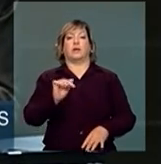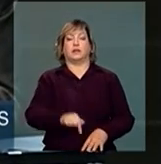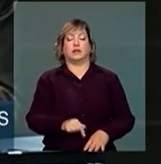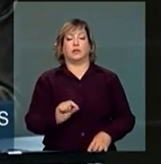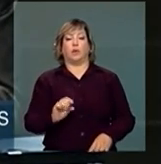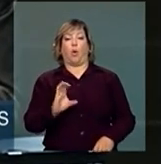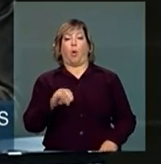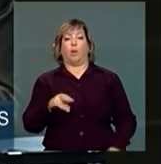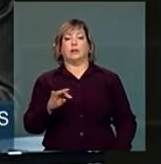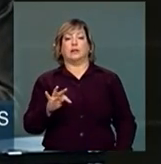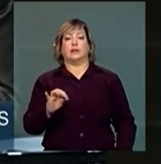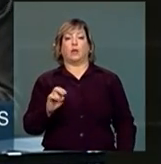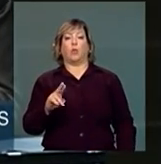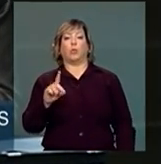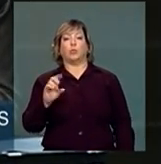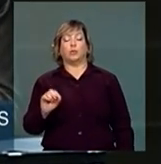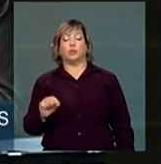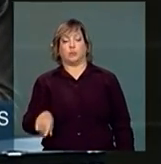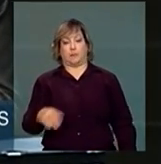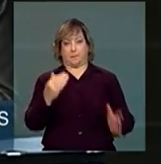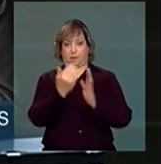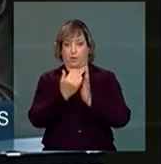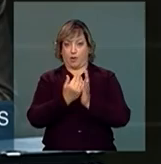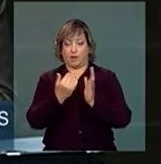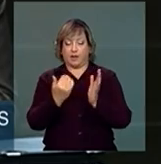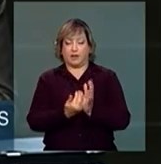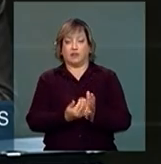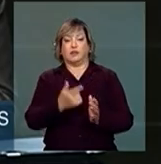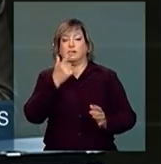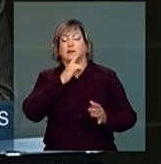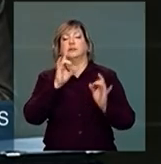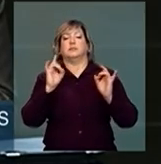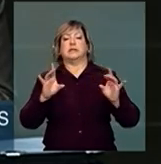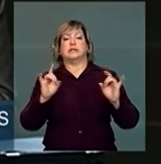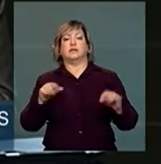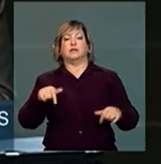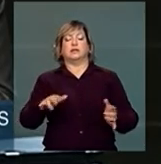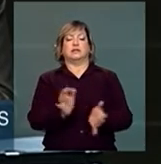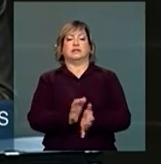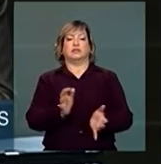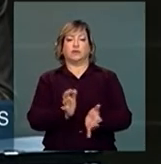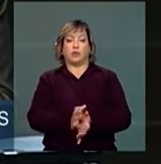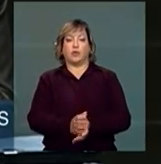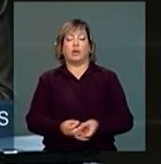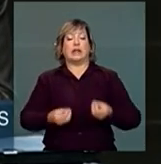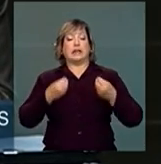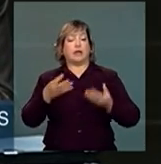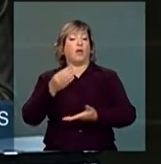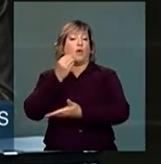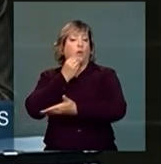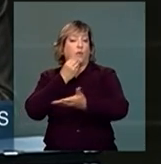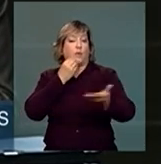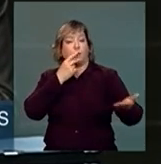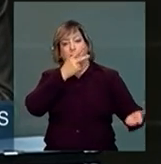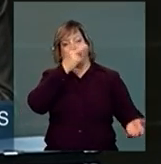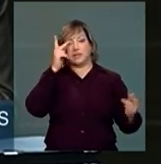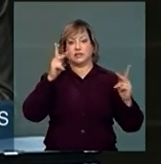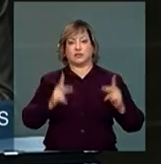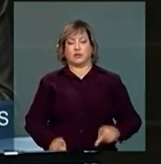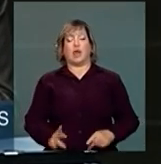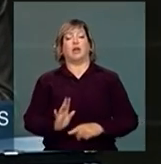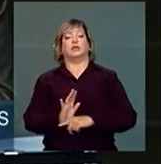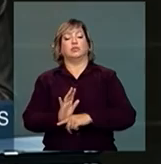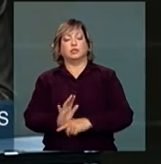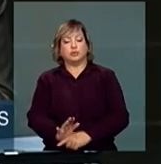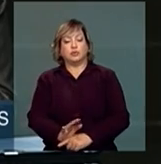programas específicos para o setor, um setor que caminha a passos largos, oportunizando as pessoas, ajudando e